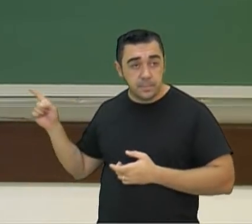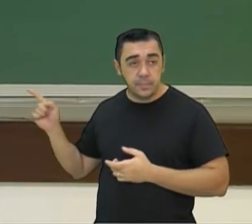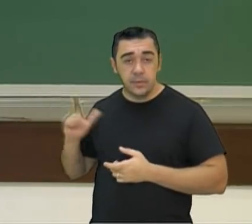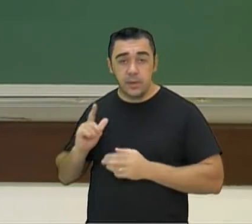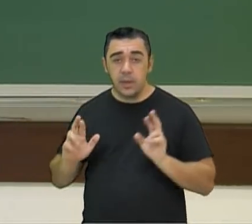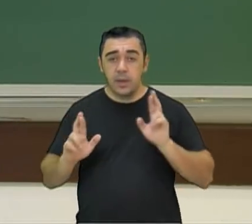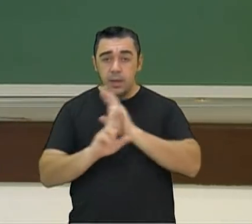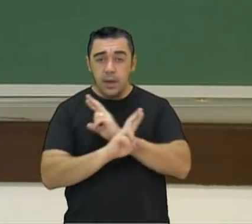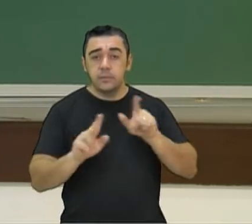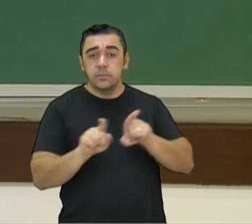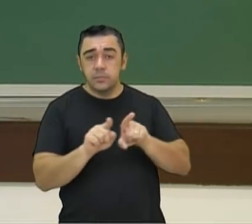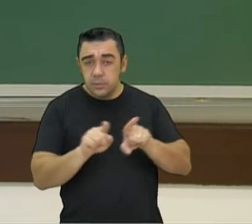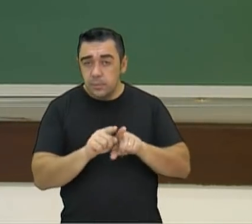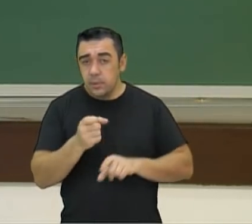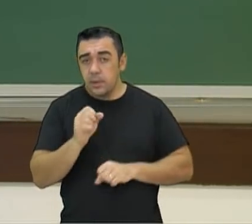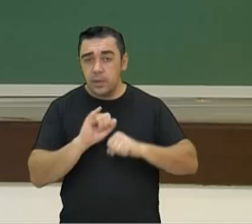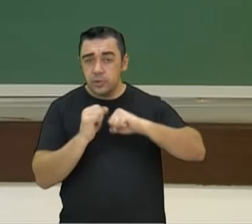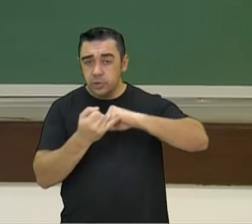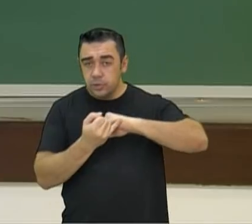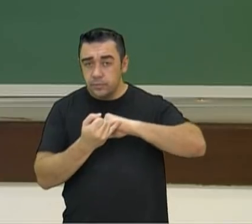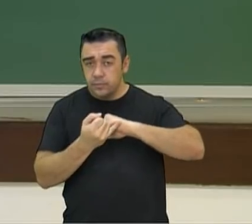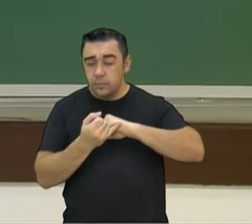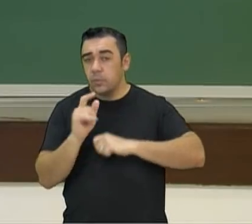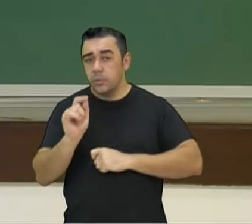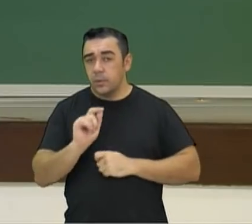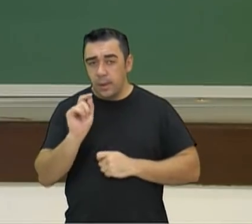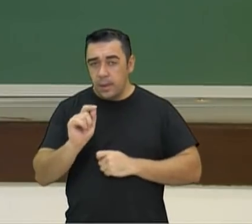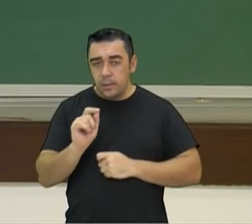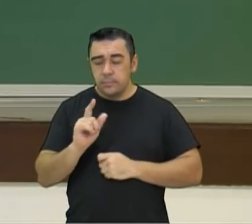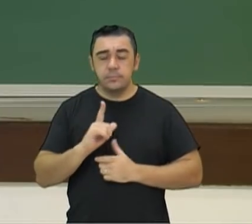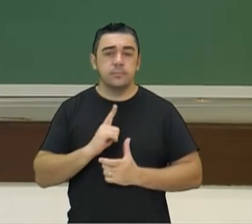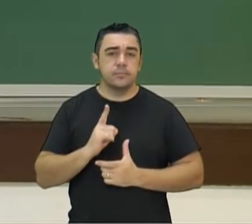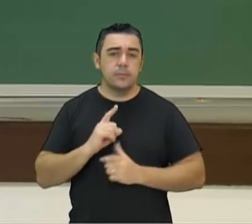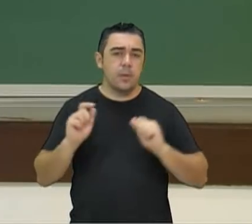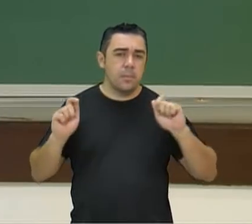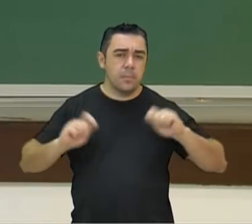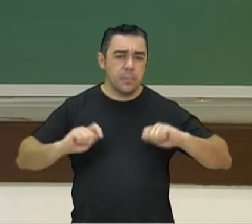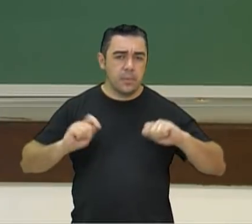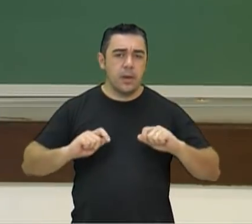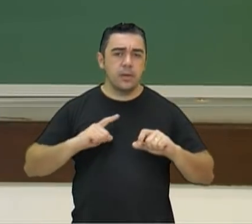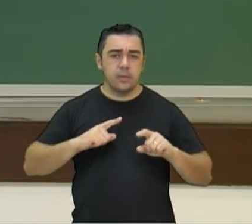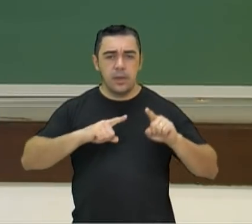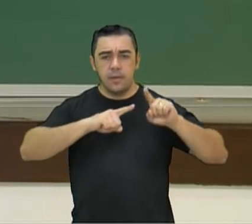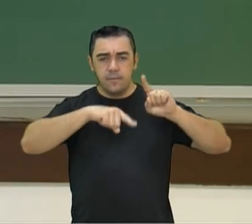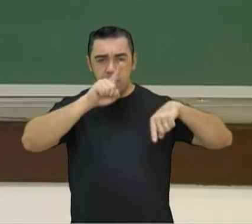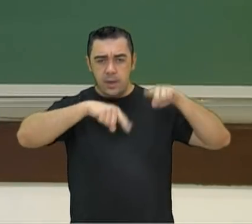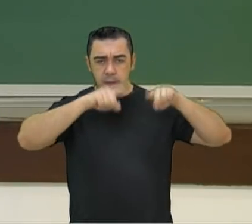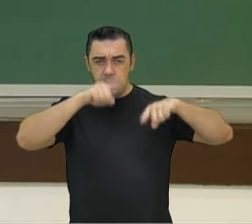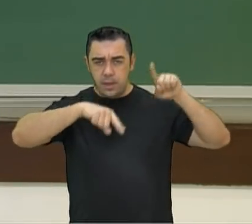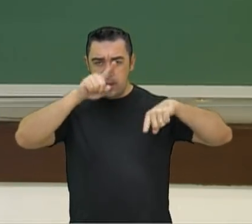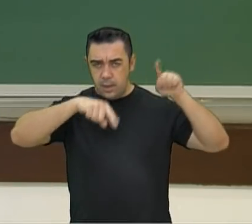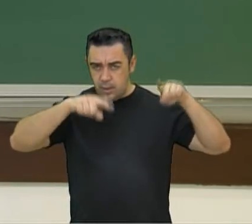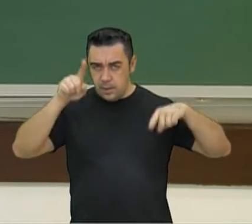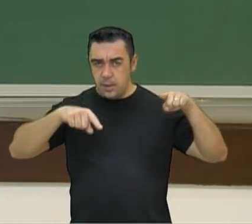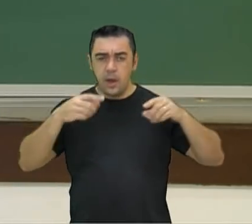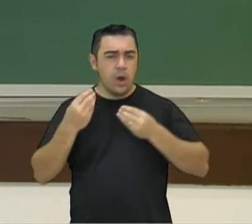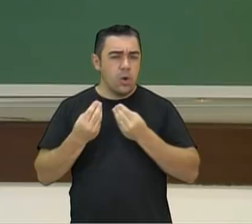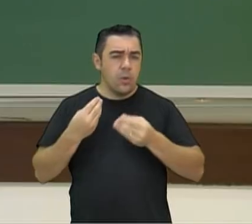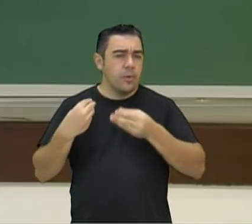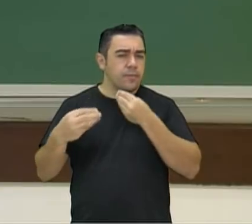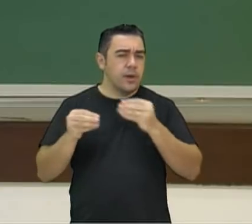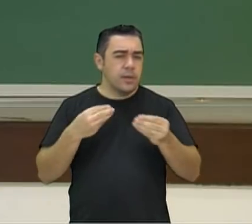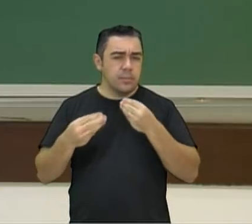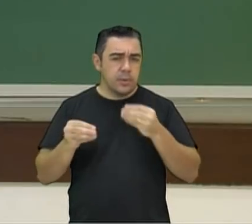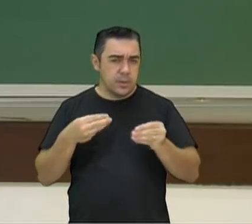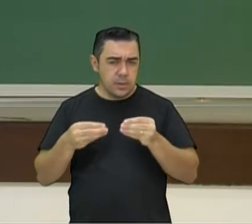relação ao grau dos adjetivos, né, o grau dos adjetivos eles podem flexibilizar, né, como que a gente flexibiliza?